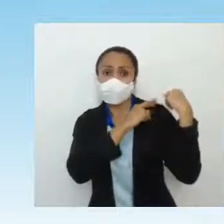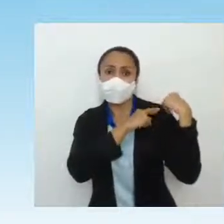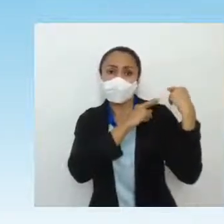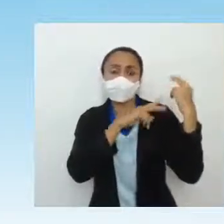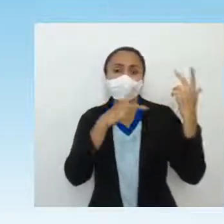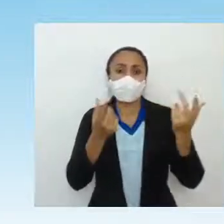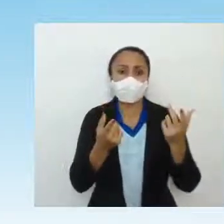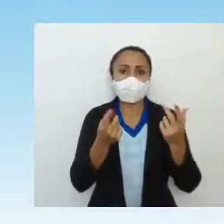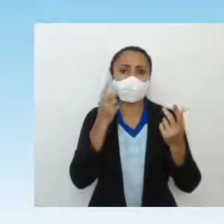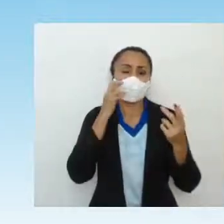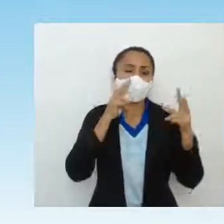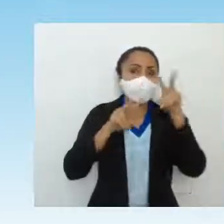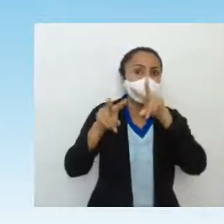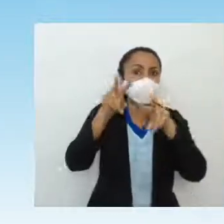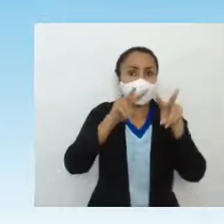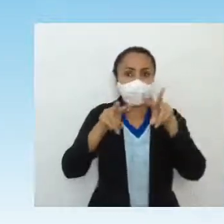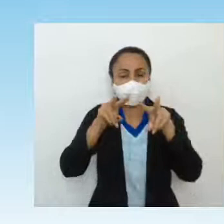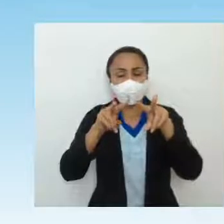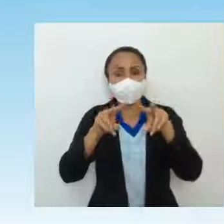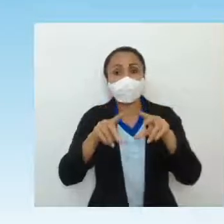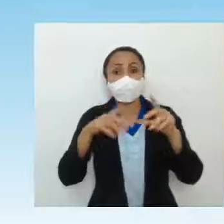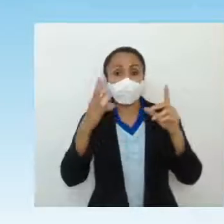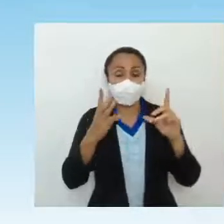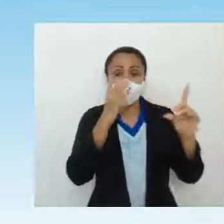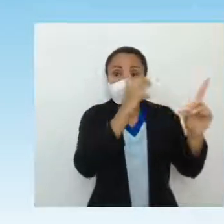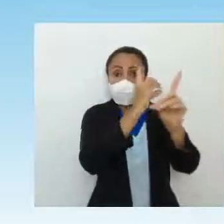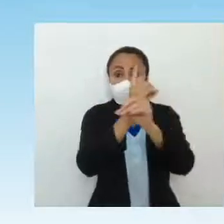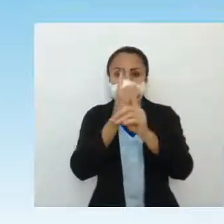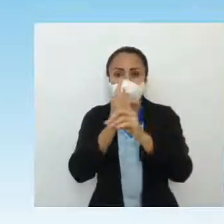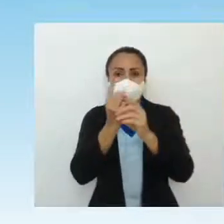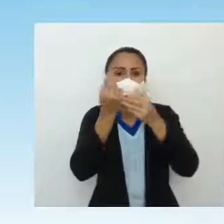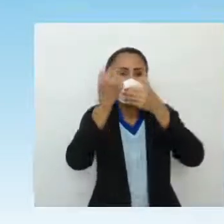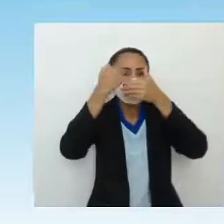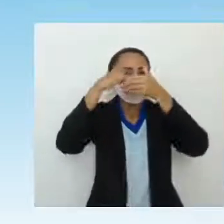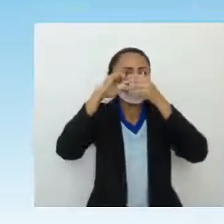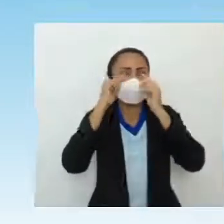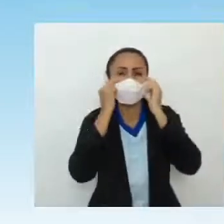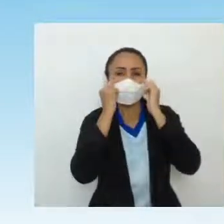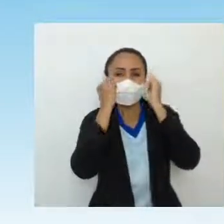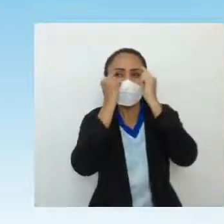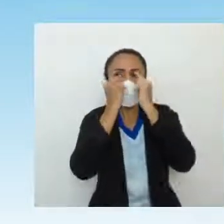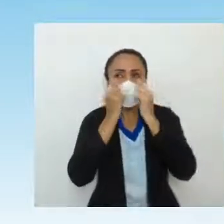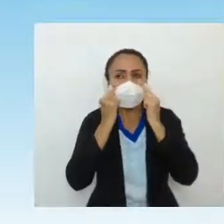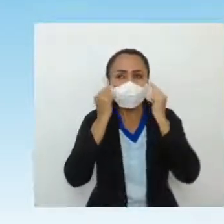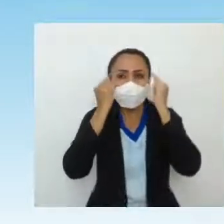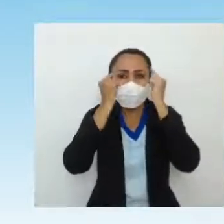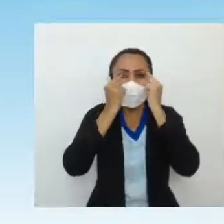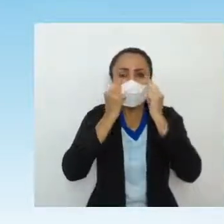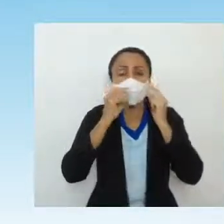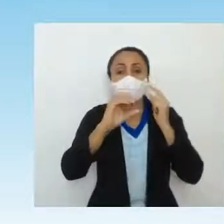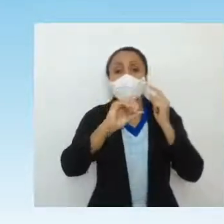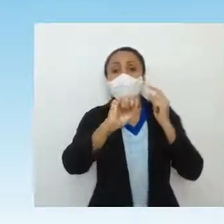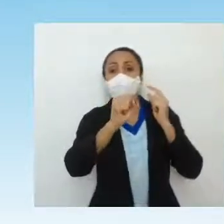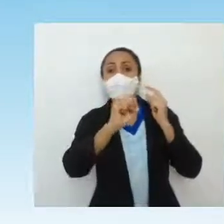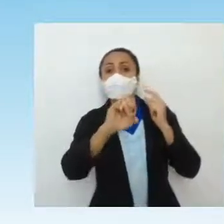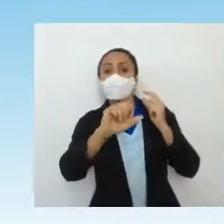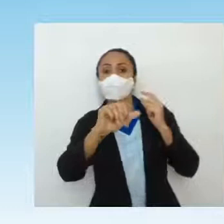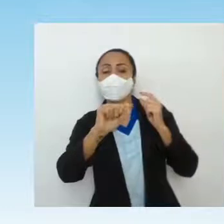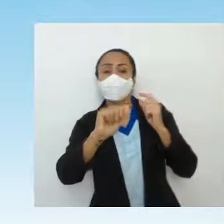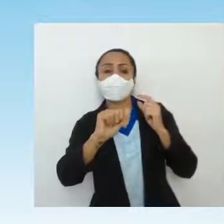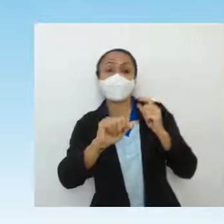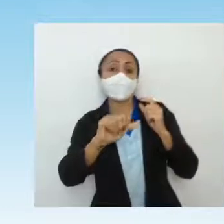da visão. Eles vão se encontrar no interior de cavidades ósseas, chamadas de